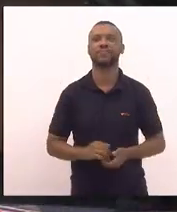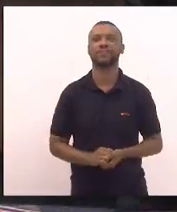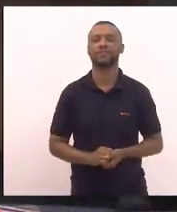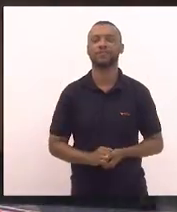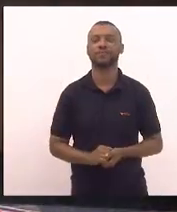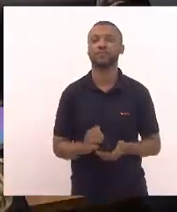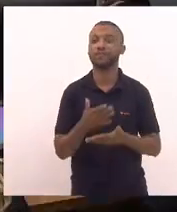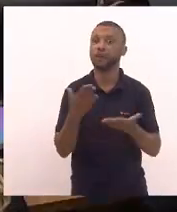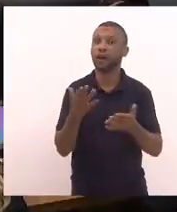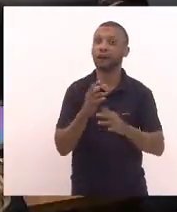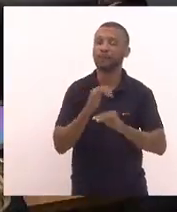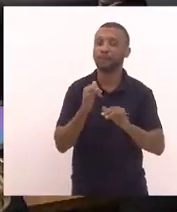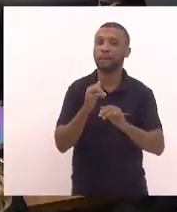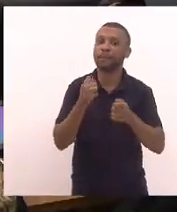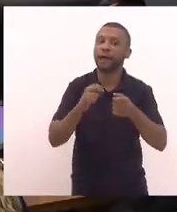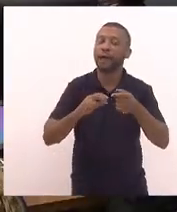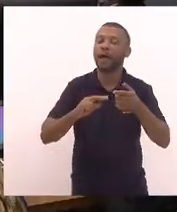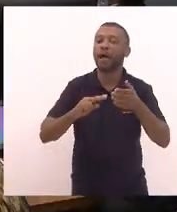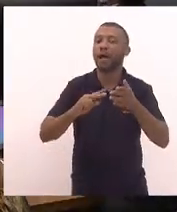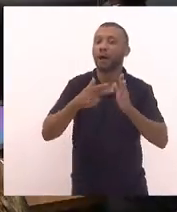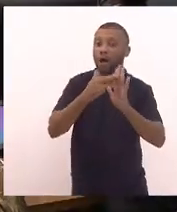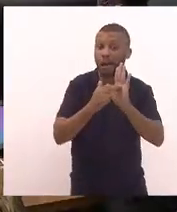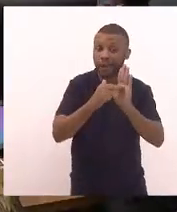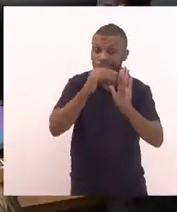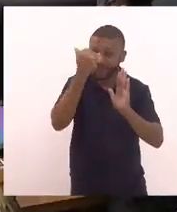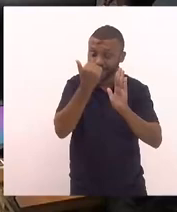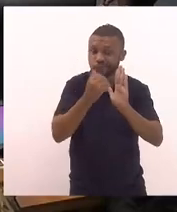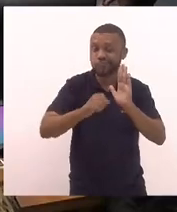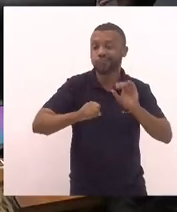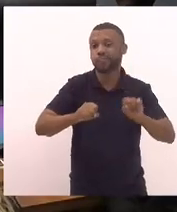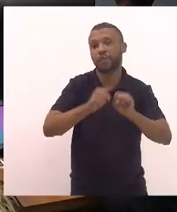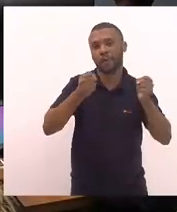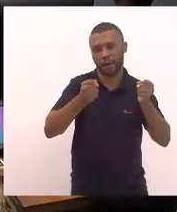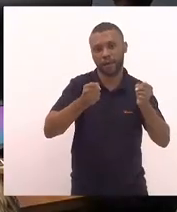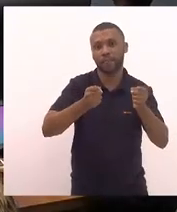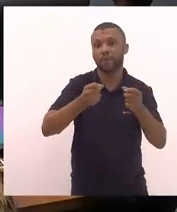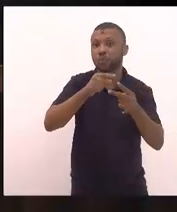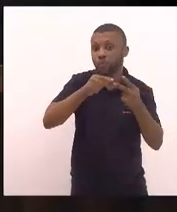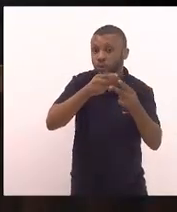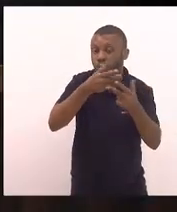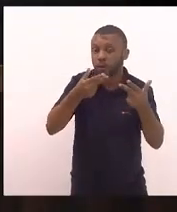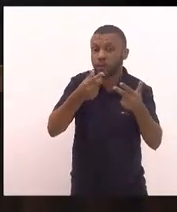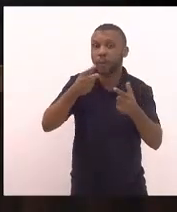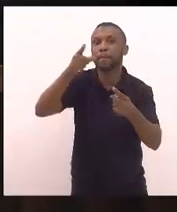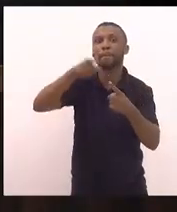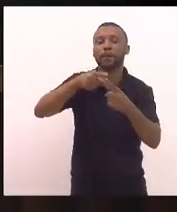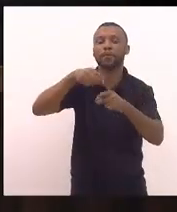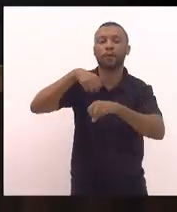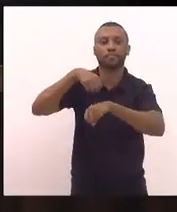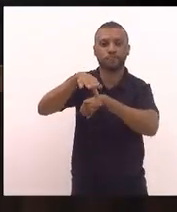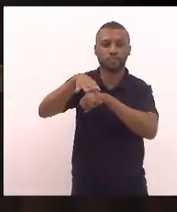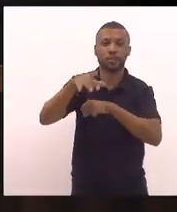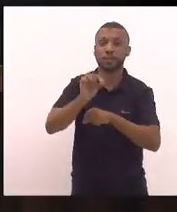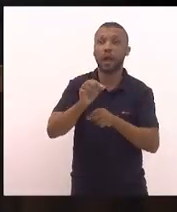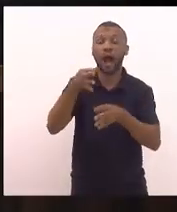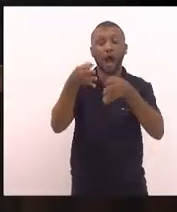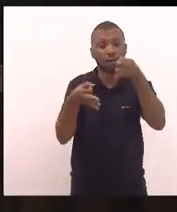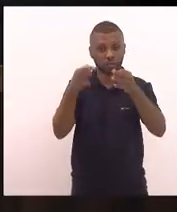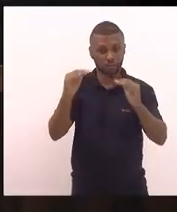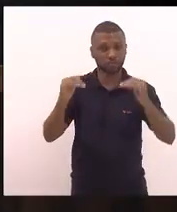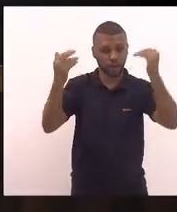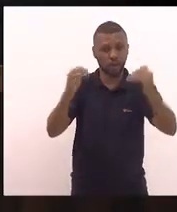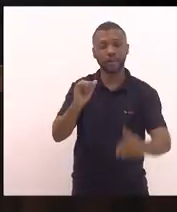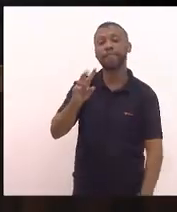Gente, eu vou precisar quebrar o protocolo para duas coisas. Primeiro, para informar para vocês que a desembargadora Ivone